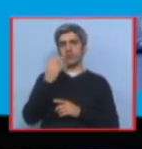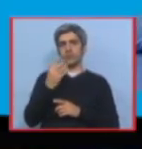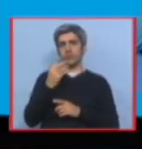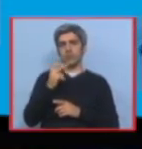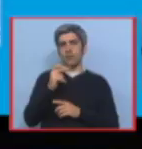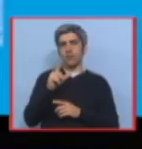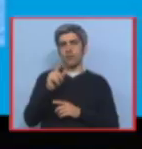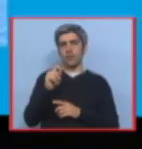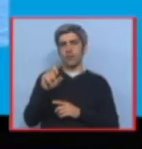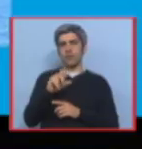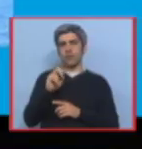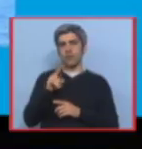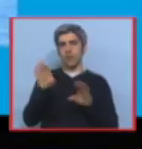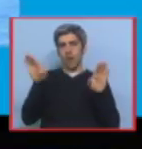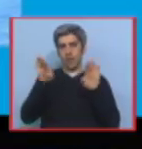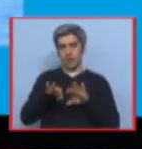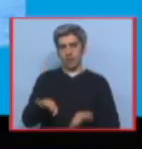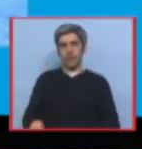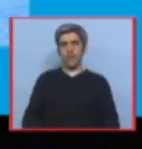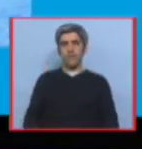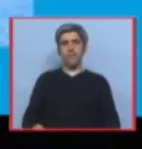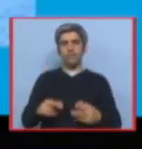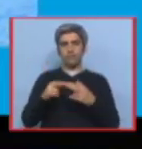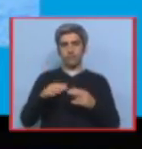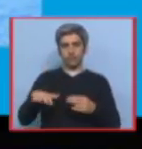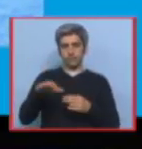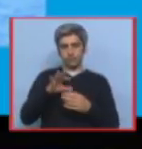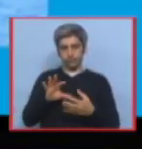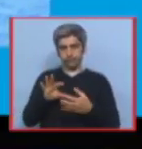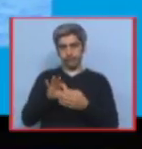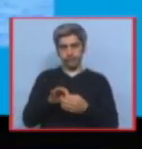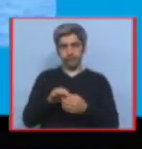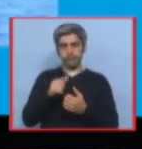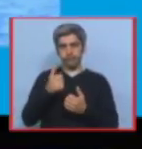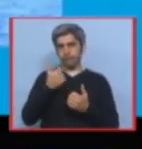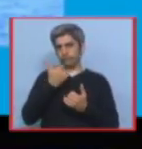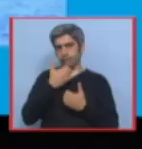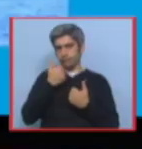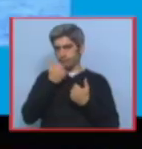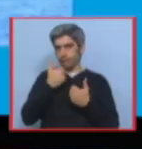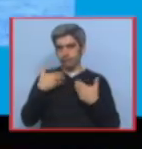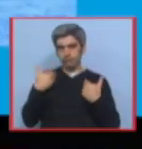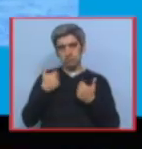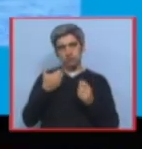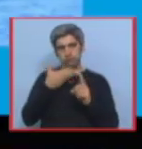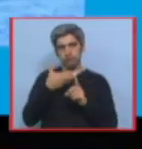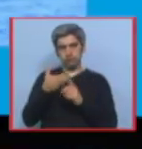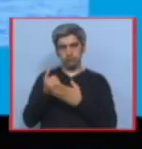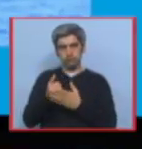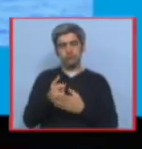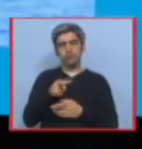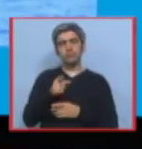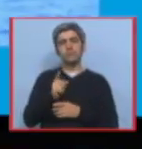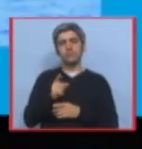em Alenquer, no qual o município se associou com muita alegria e com muita eficiência. Consiste em quê